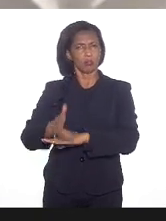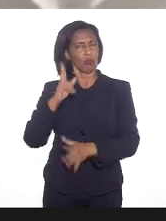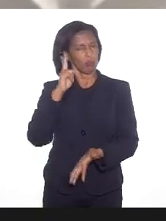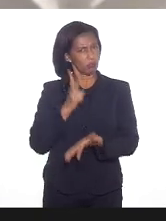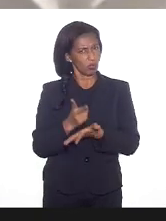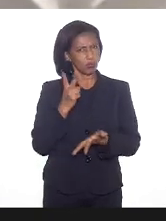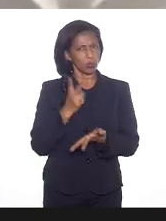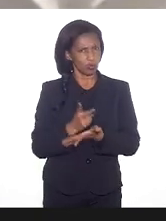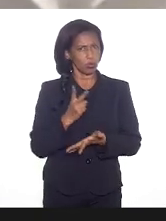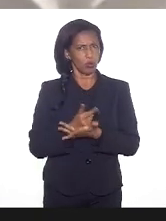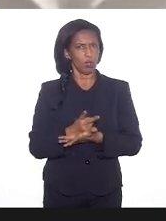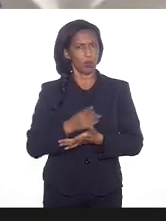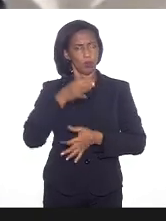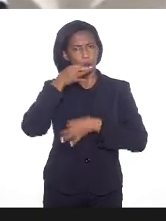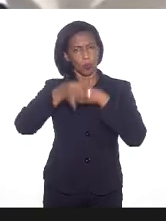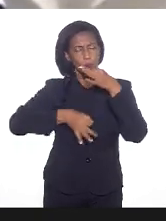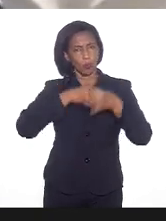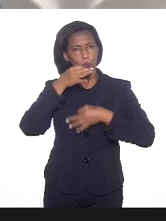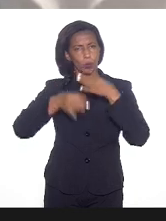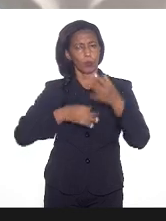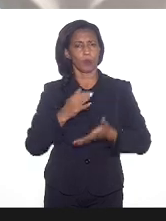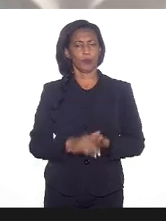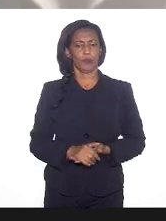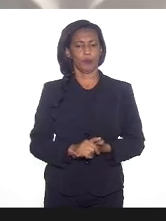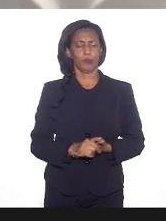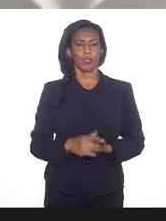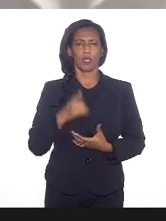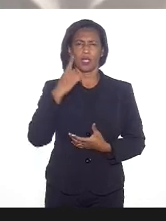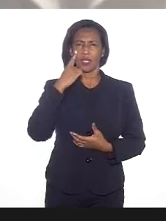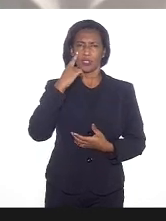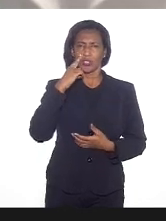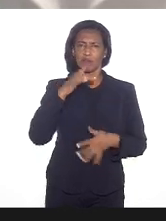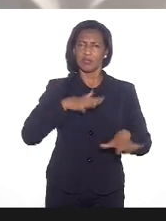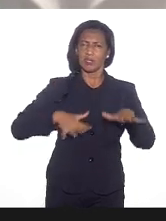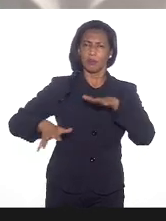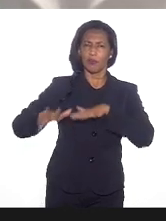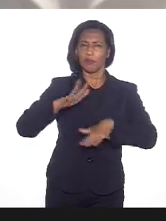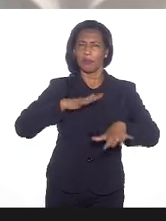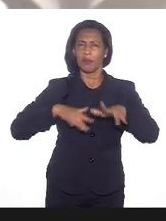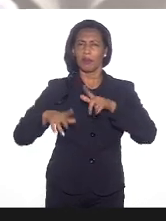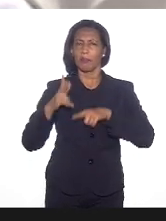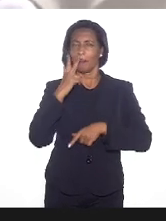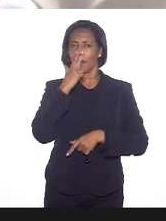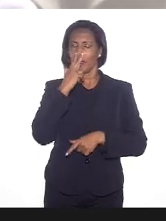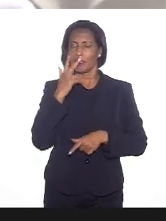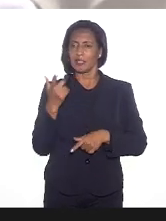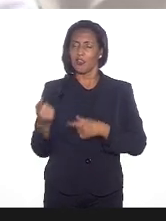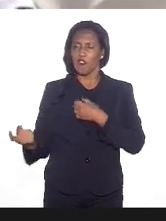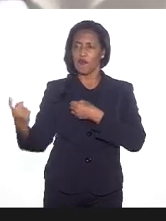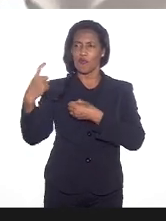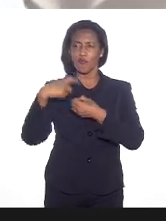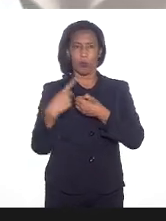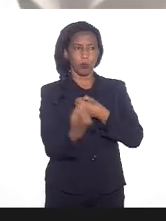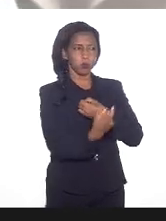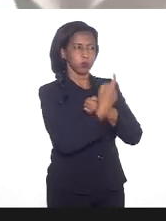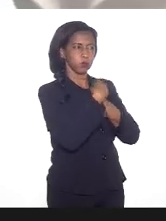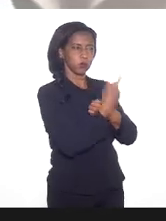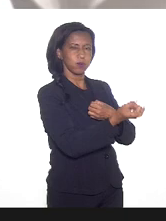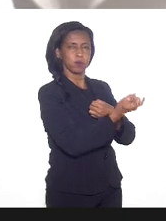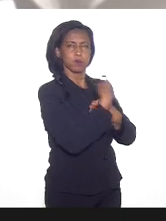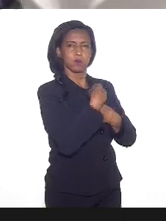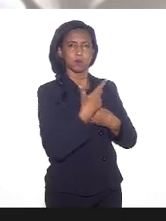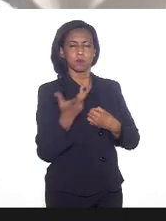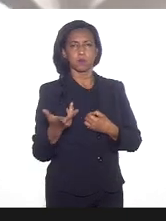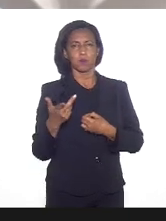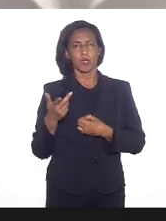mantivemos as nossas convicções. E a gente vê todo esse movimento retornando, né, toda essa caça